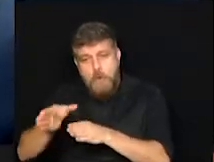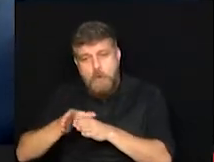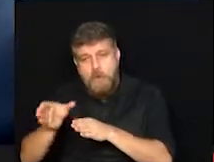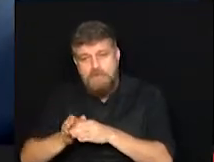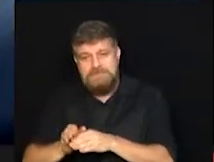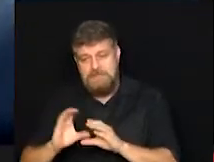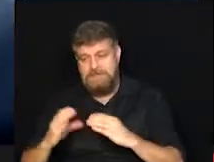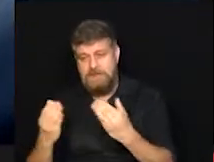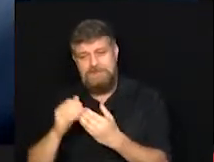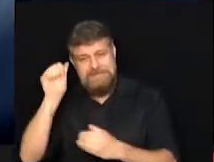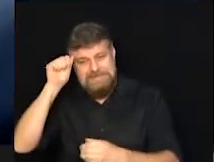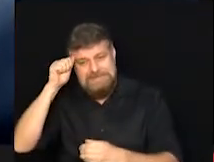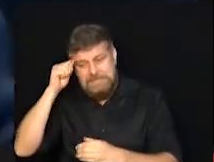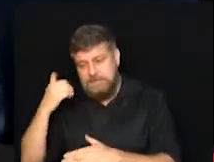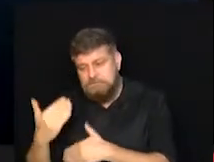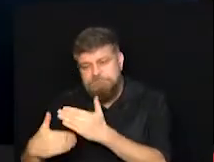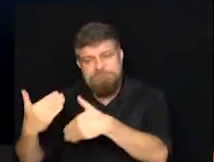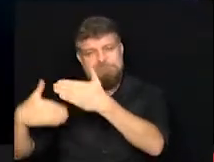de Campinas.